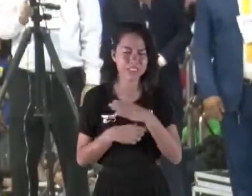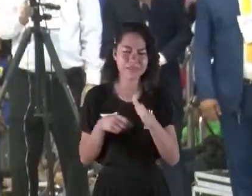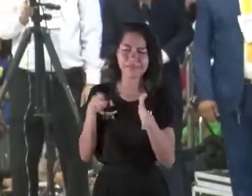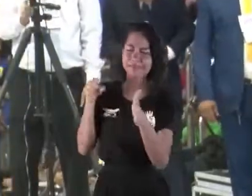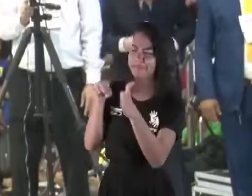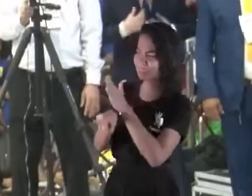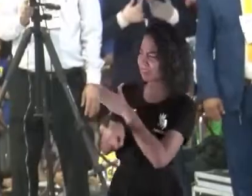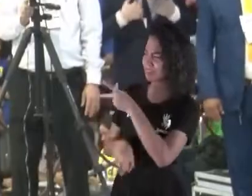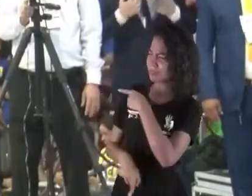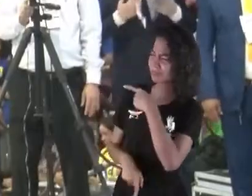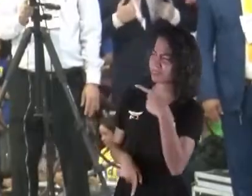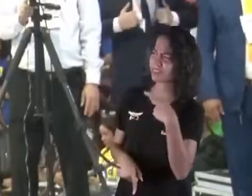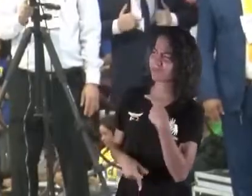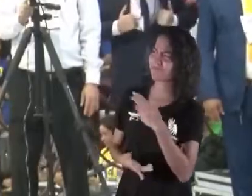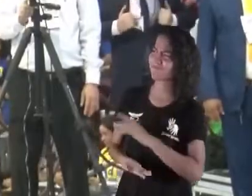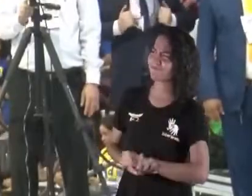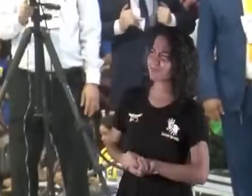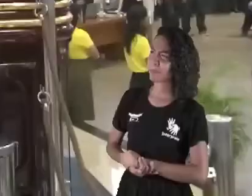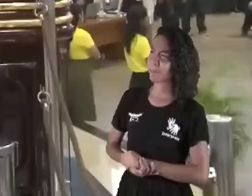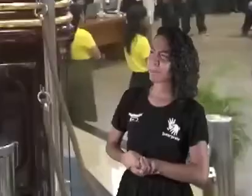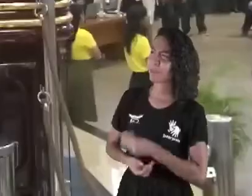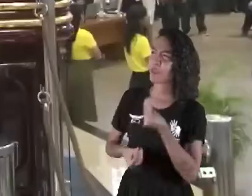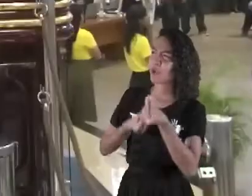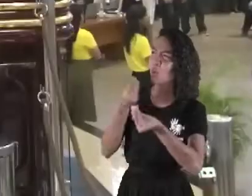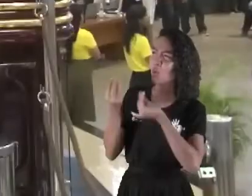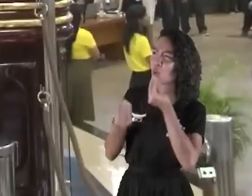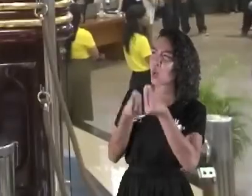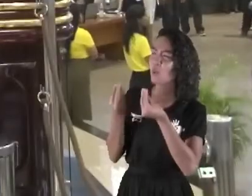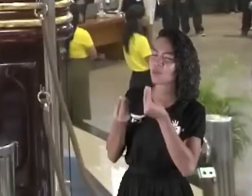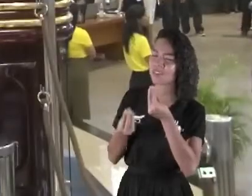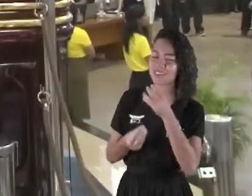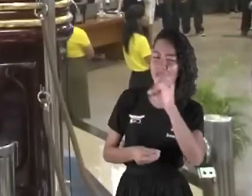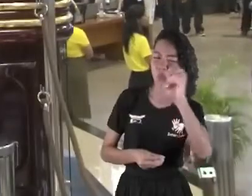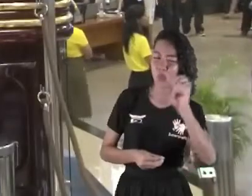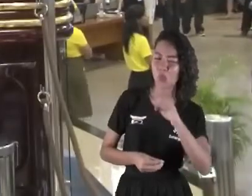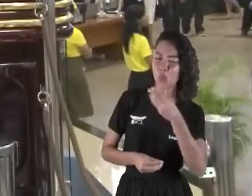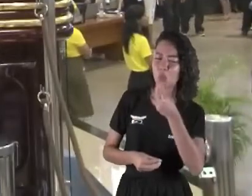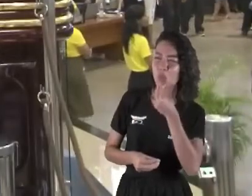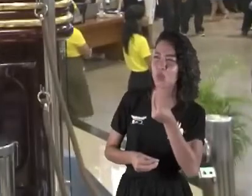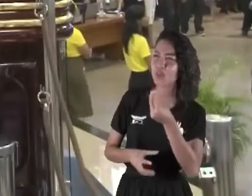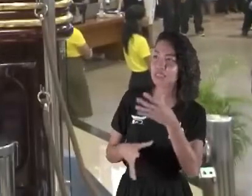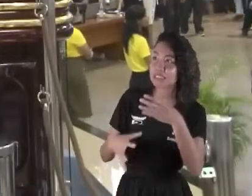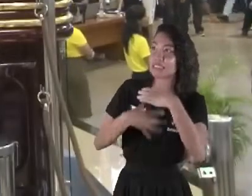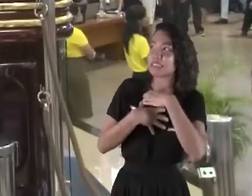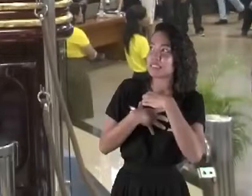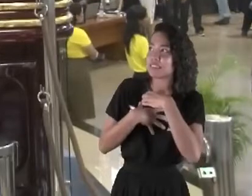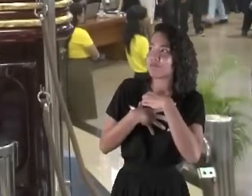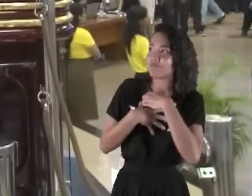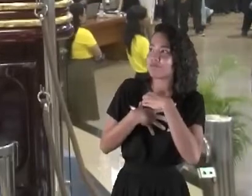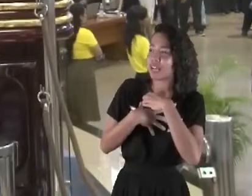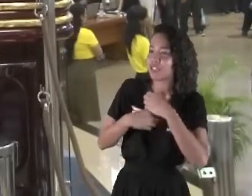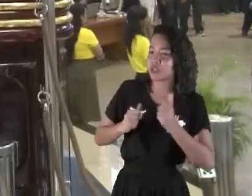pastor, qual foi a reação de Ezequiel?